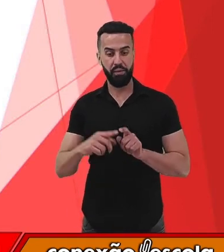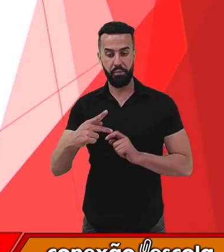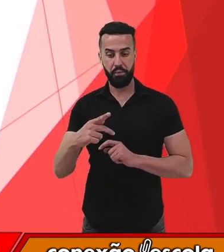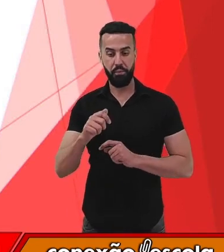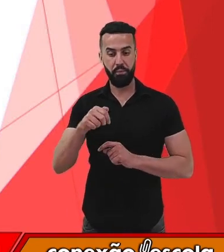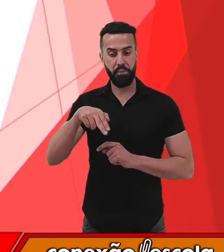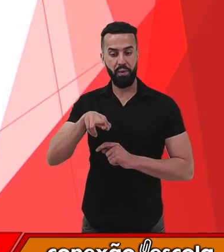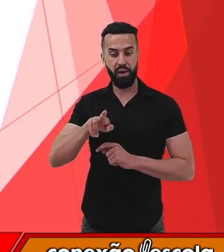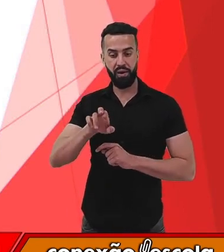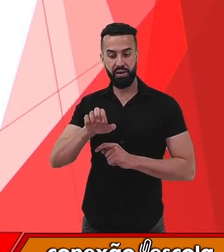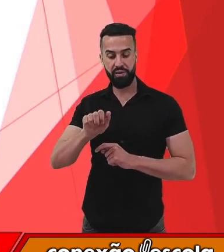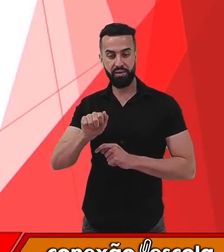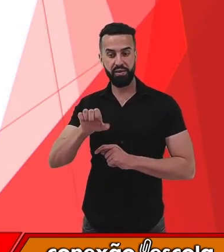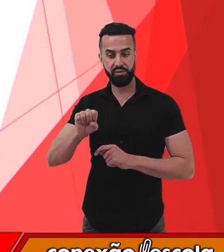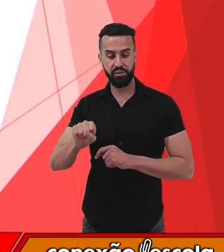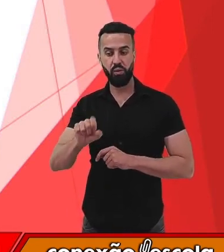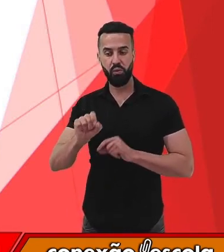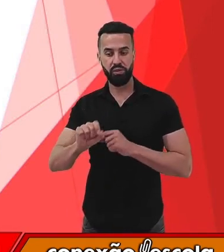produzido pelo pâncreas.